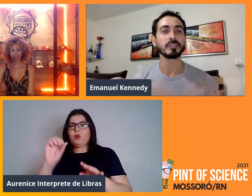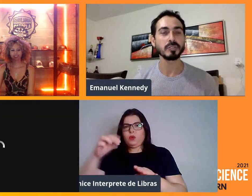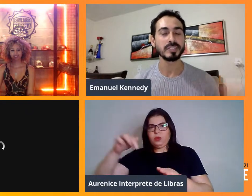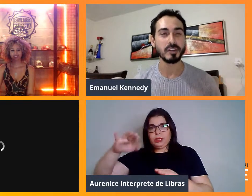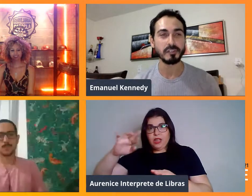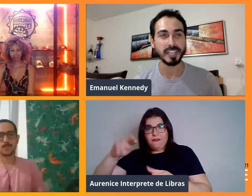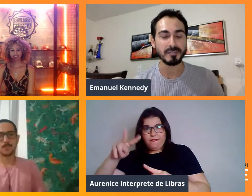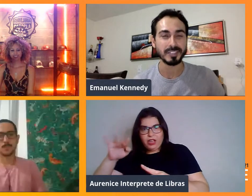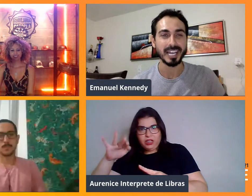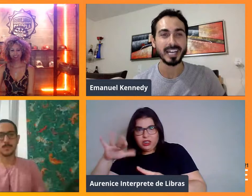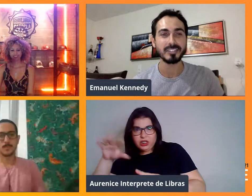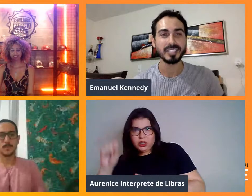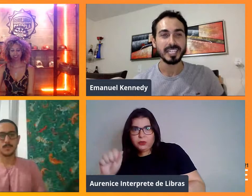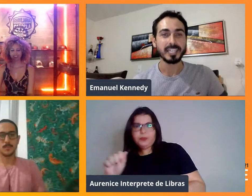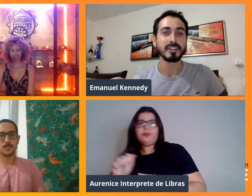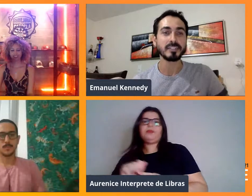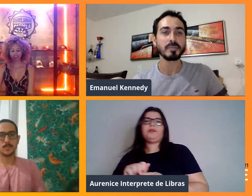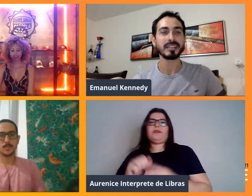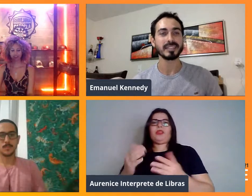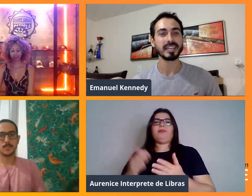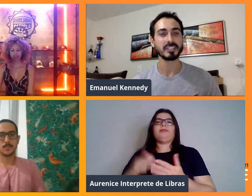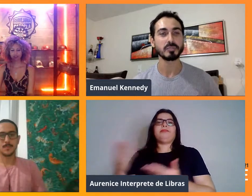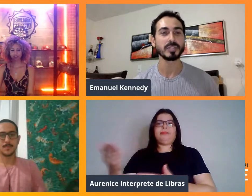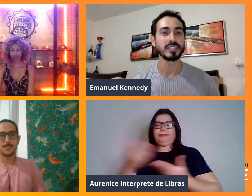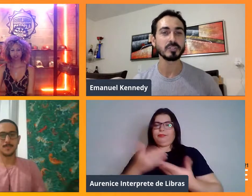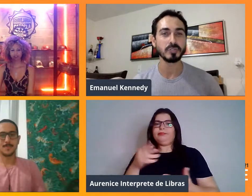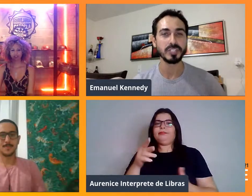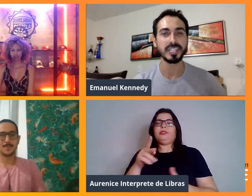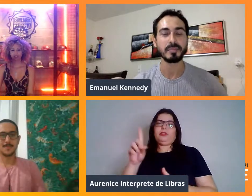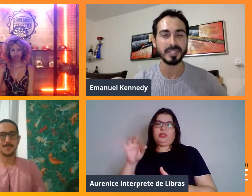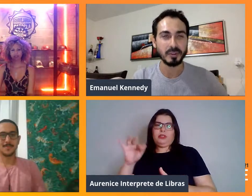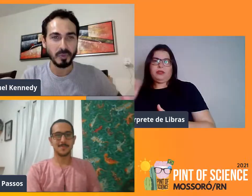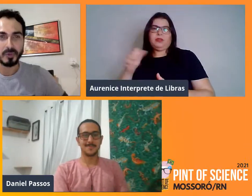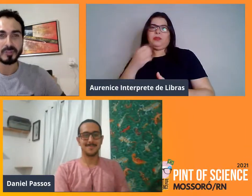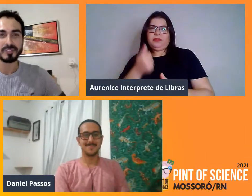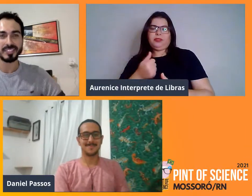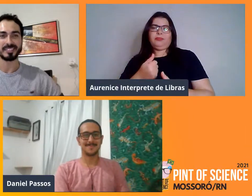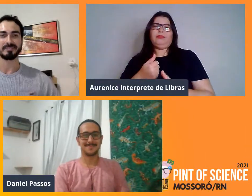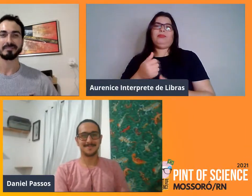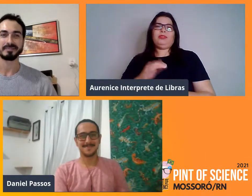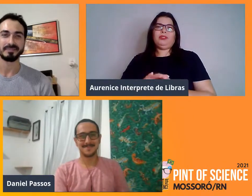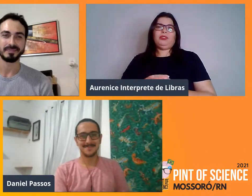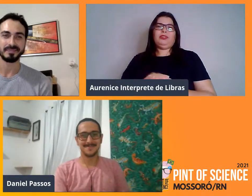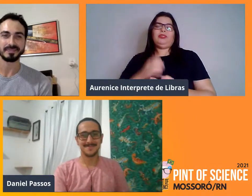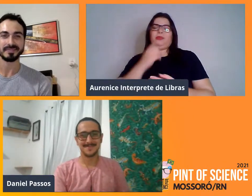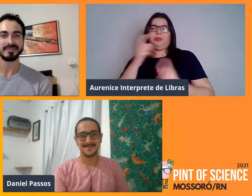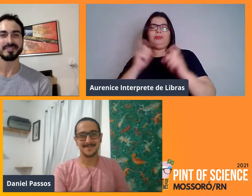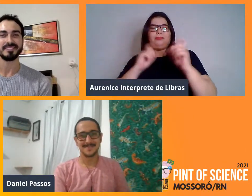Esse momento é todo seu, fique à vontade. E vai ser um prazer a gente poder discutir e aprender um pouco com você.